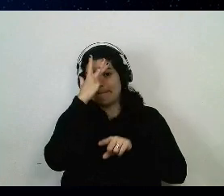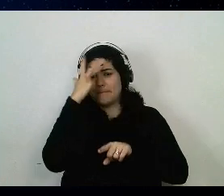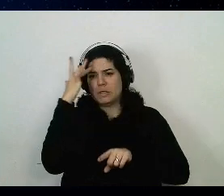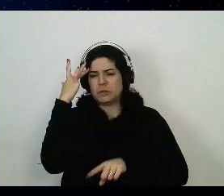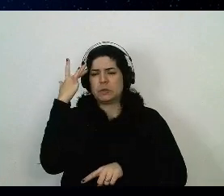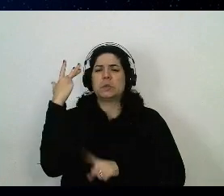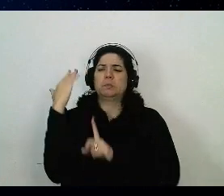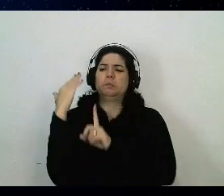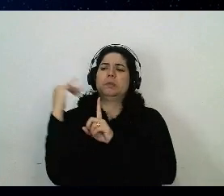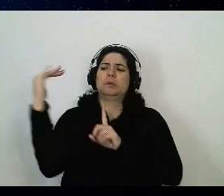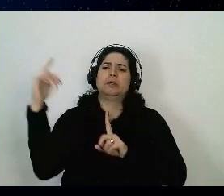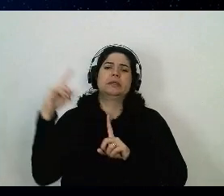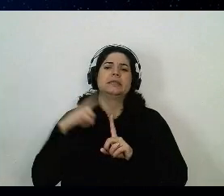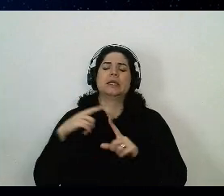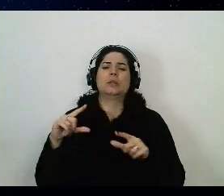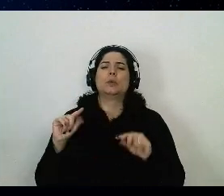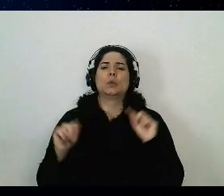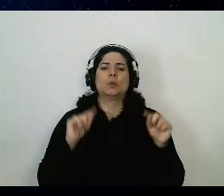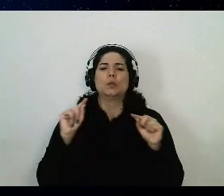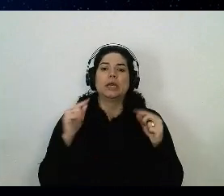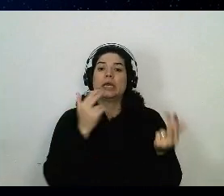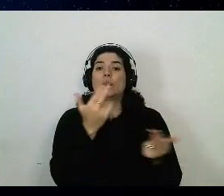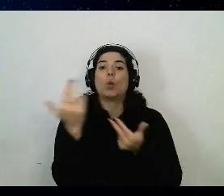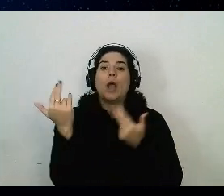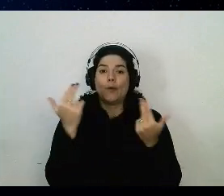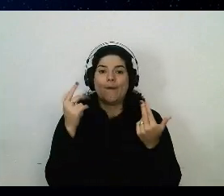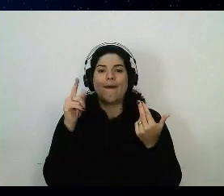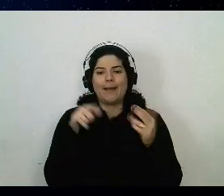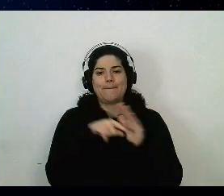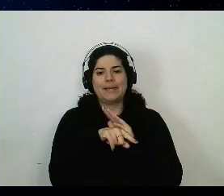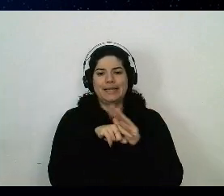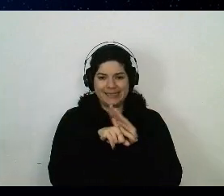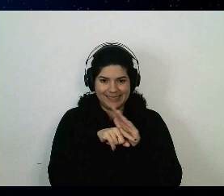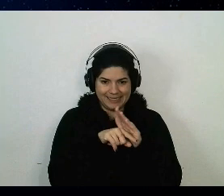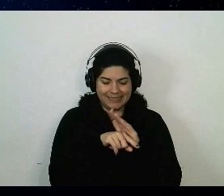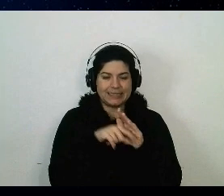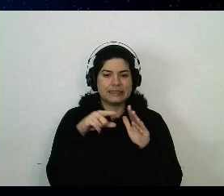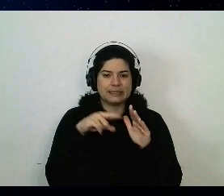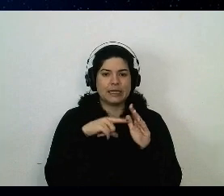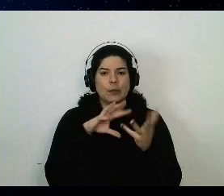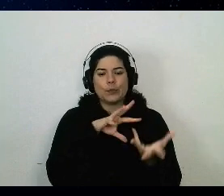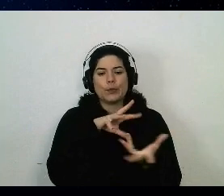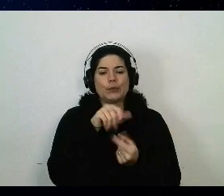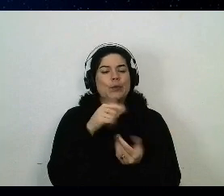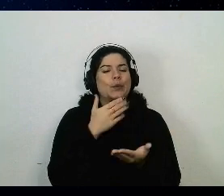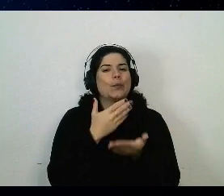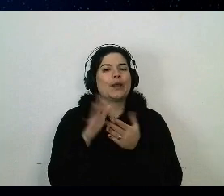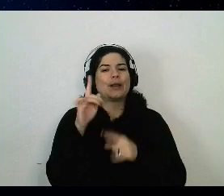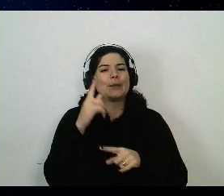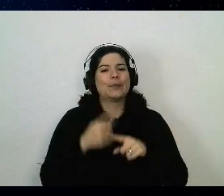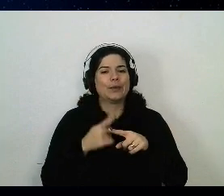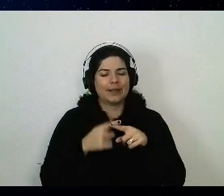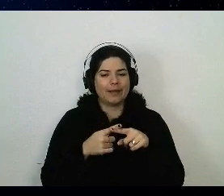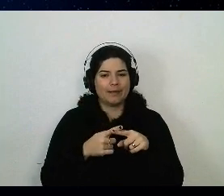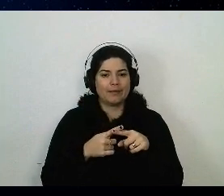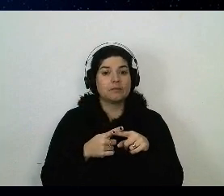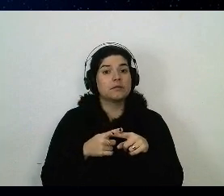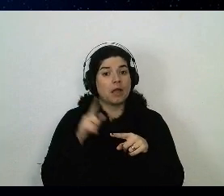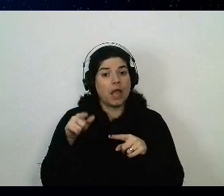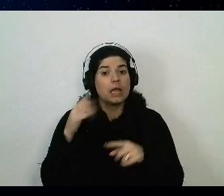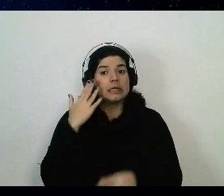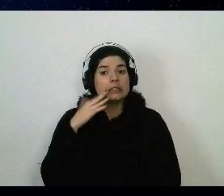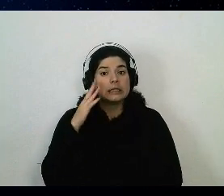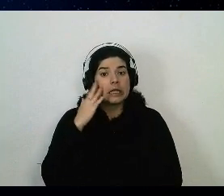comum? Que foi uma pesquisa do Simon nesse sentido, né? Do Mundo Começa pelo Porquê, justamente entendendo o que de